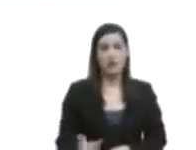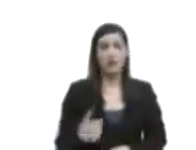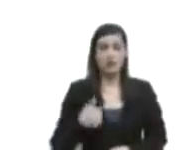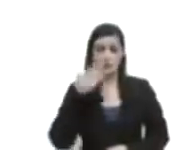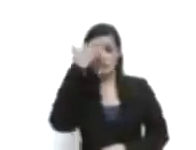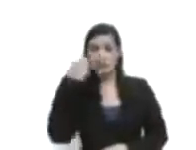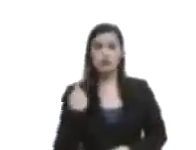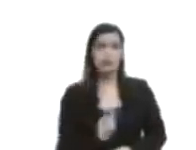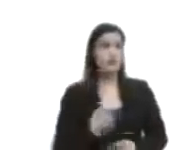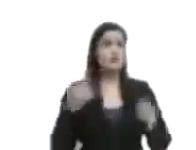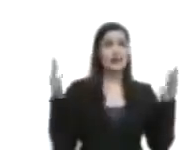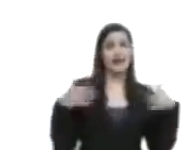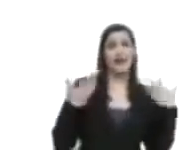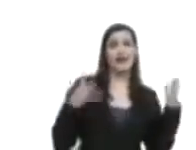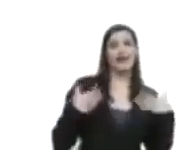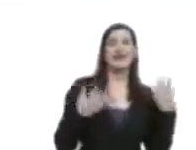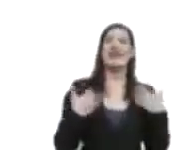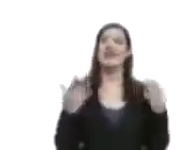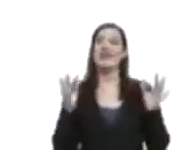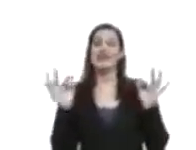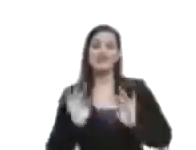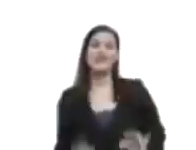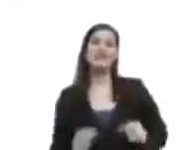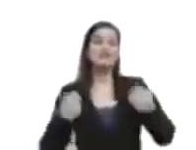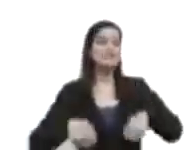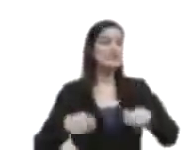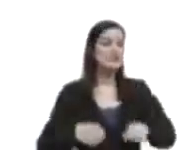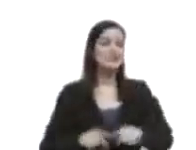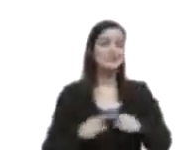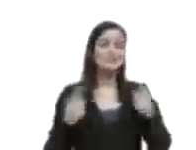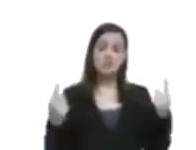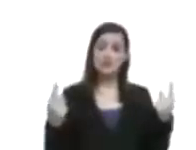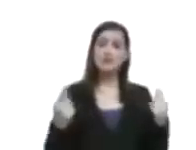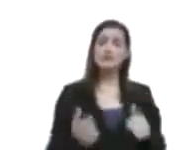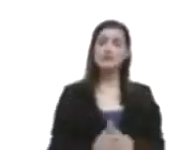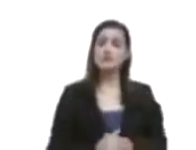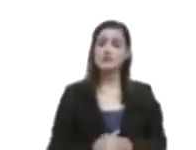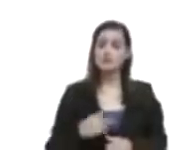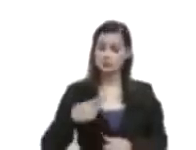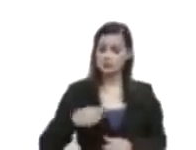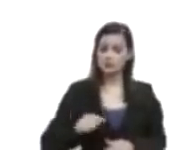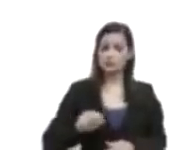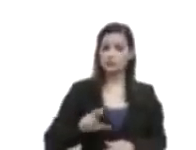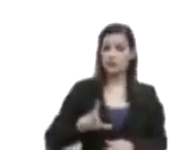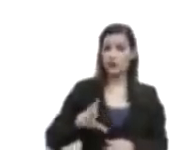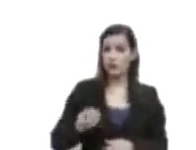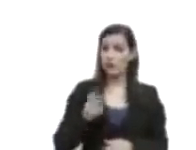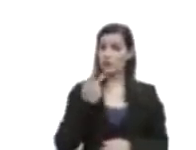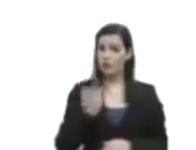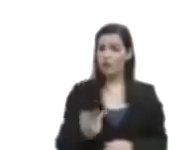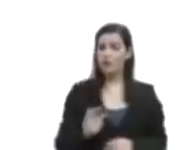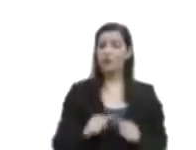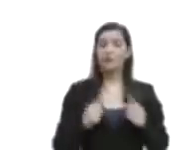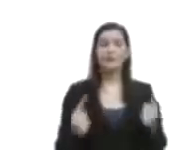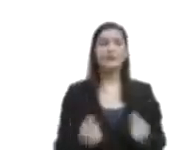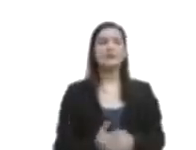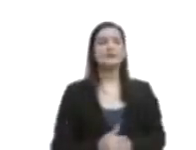felizes, porque Paulo vai dizer, regozijai-vos, outra vez vos digo, regozijai-vos no Senhor. Mas às vezes,